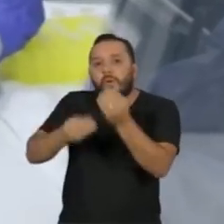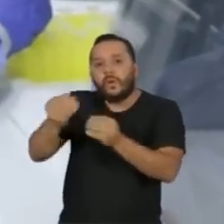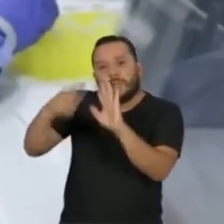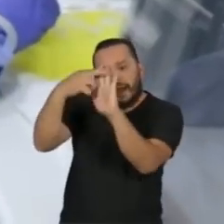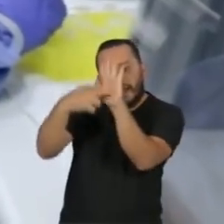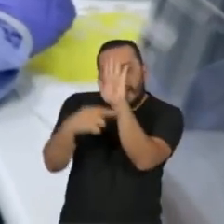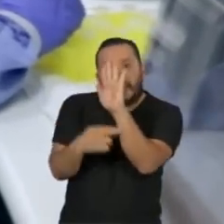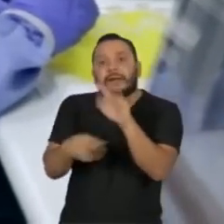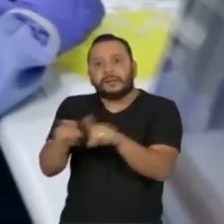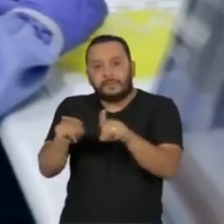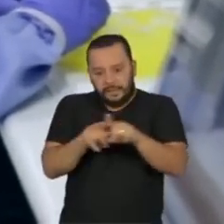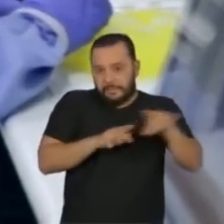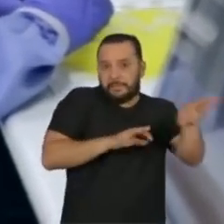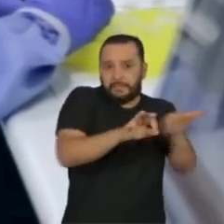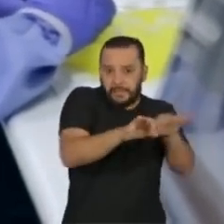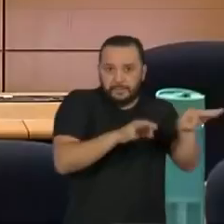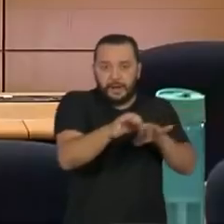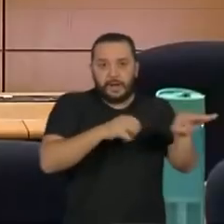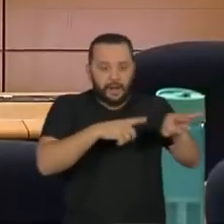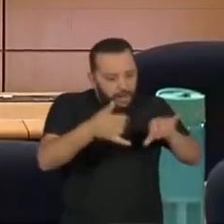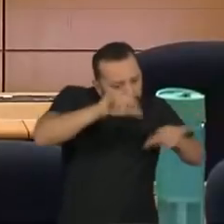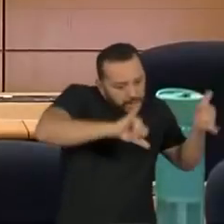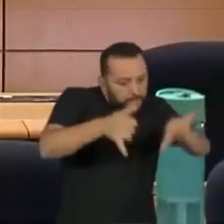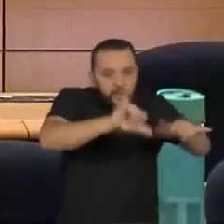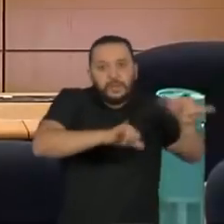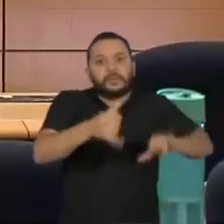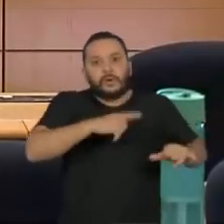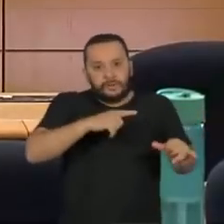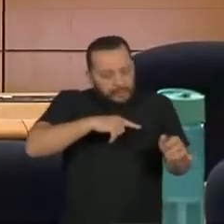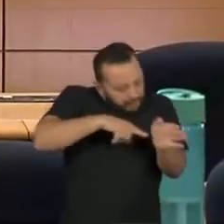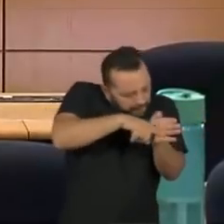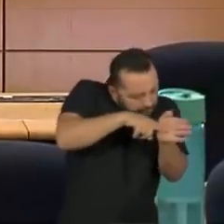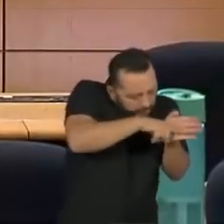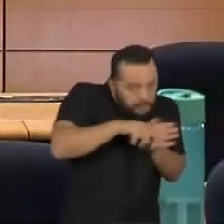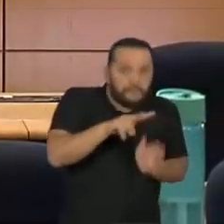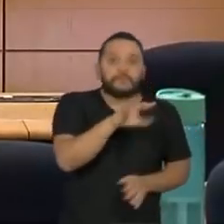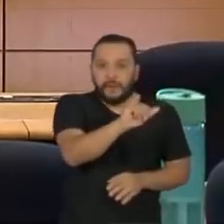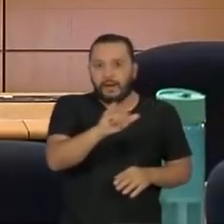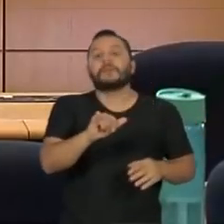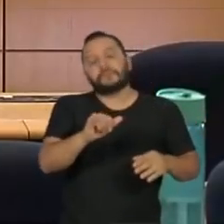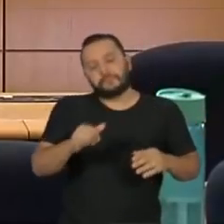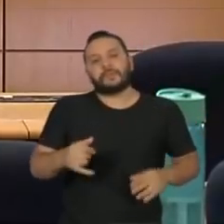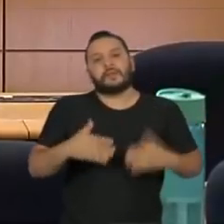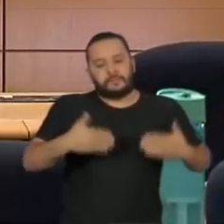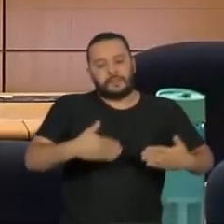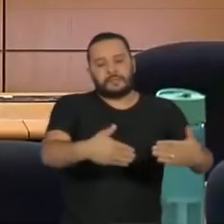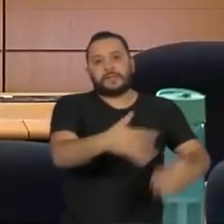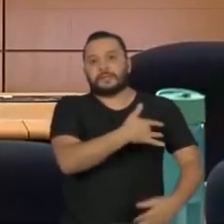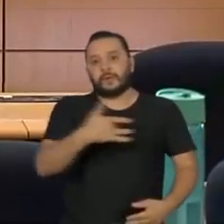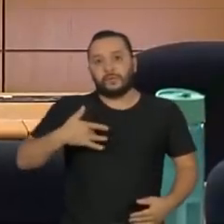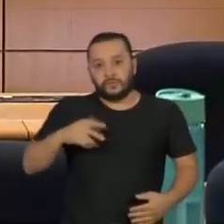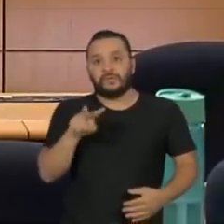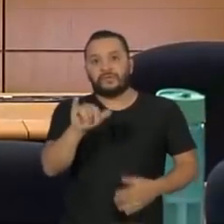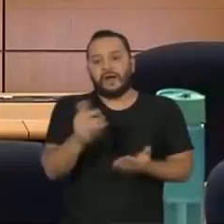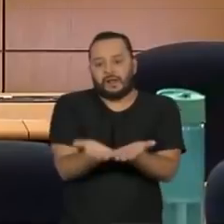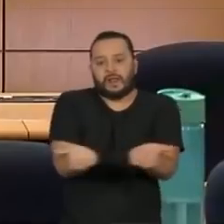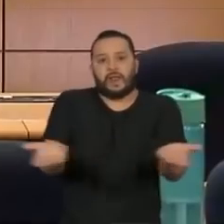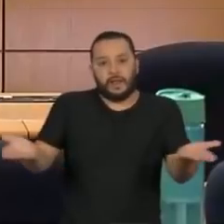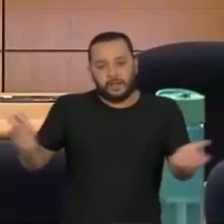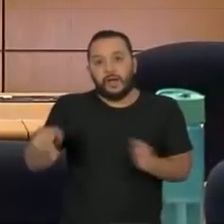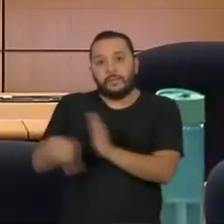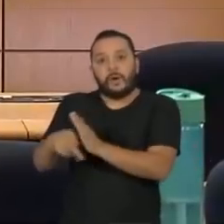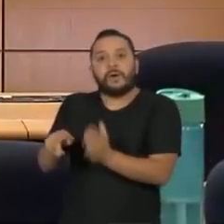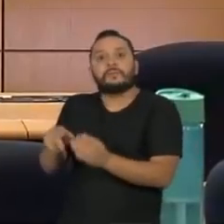os laboratórios que vão reforçar os exames. Em coletiva, o Ministério da Saúde anunciou que vai abrir licitação para 1.000 novos leitos